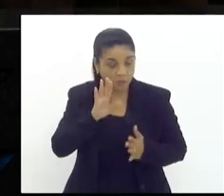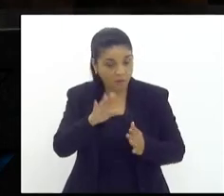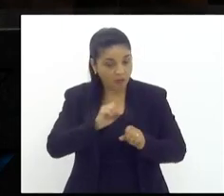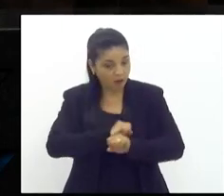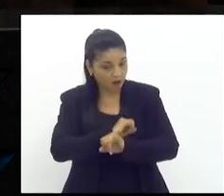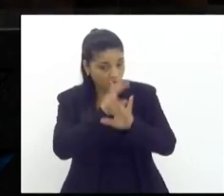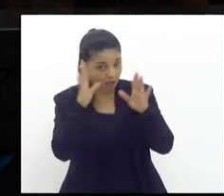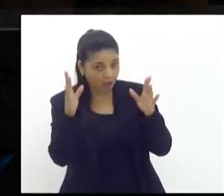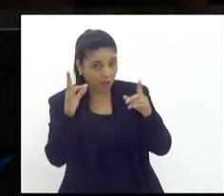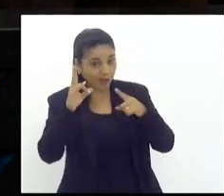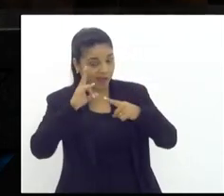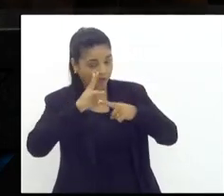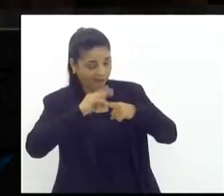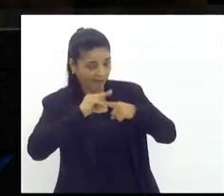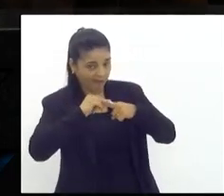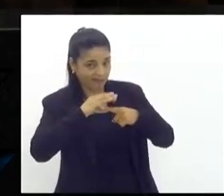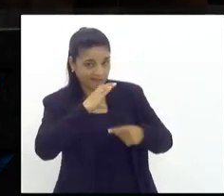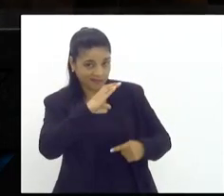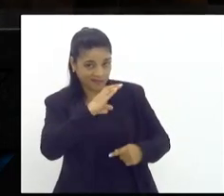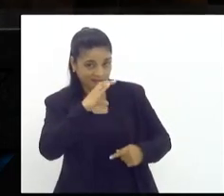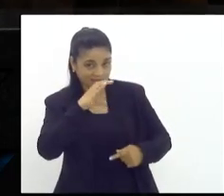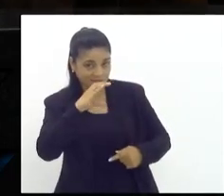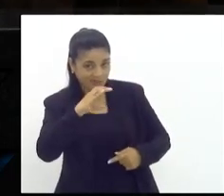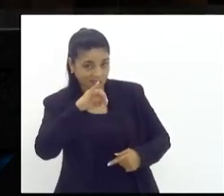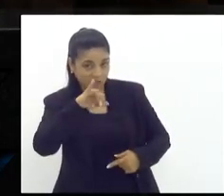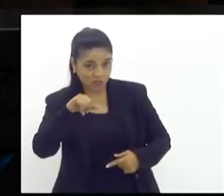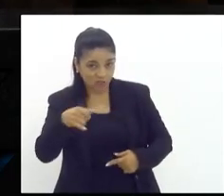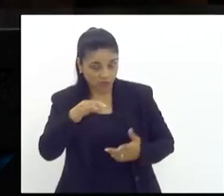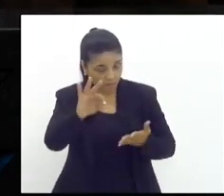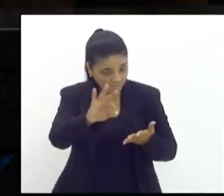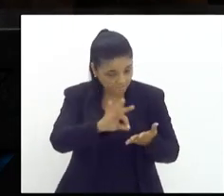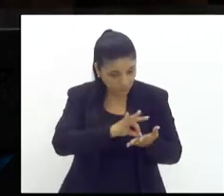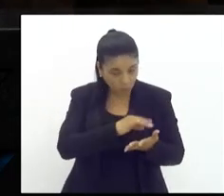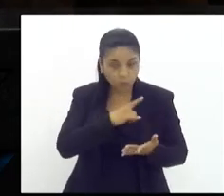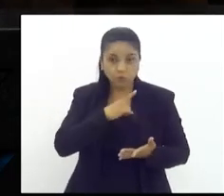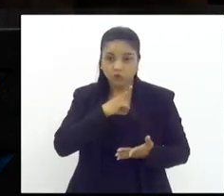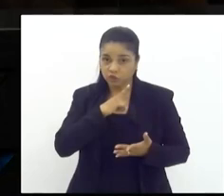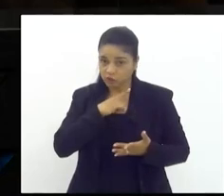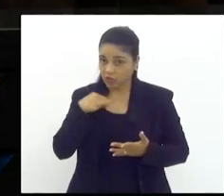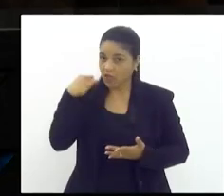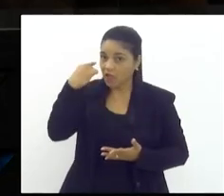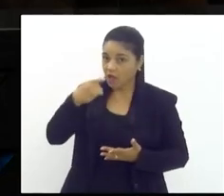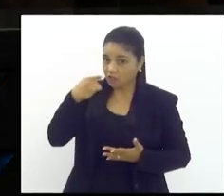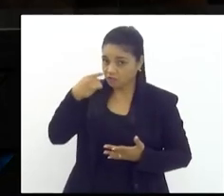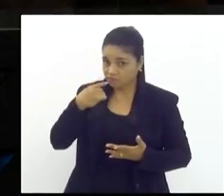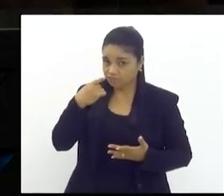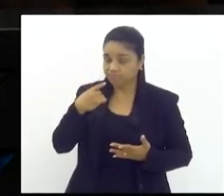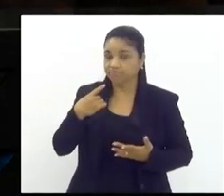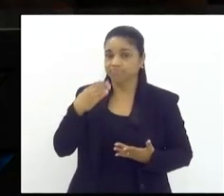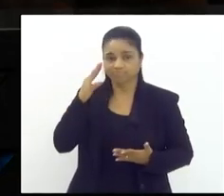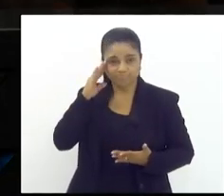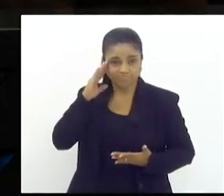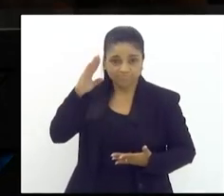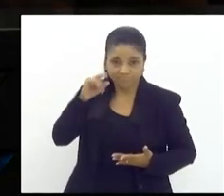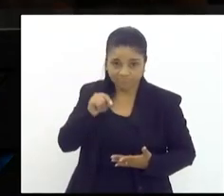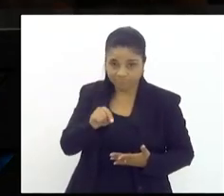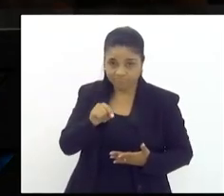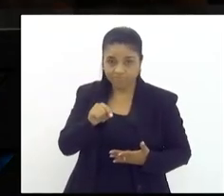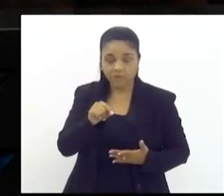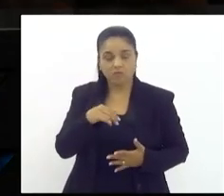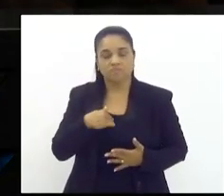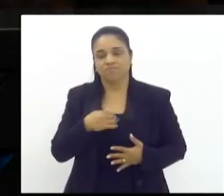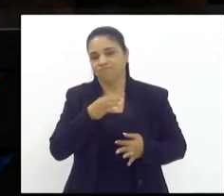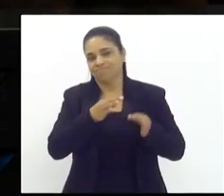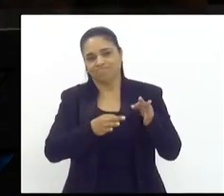da ccj onde tem juristas relevância Não Foi justa